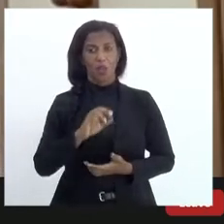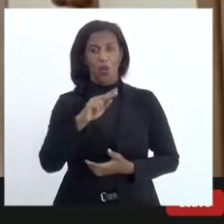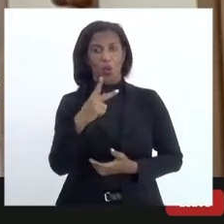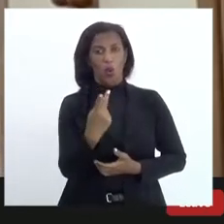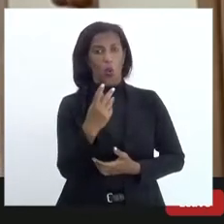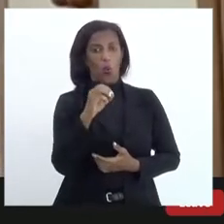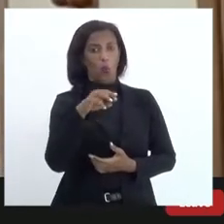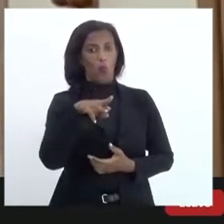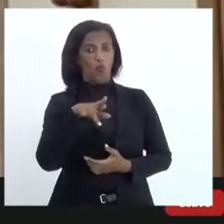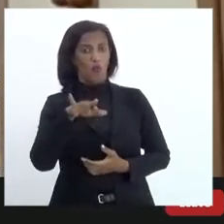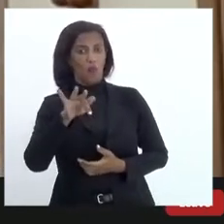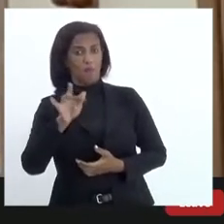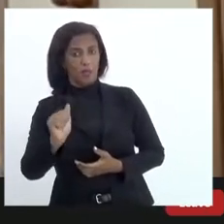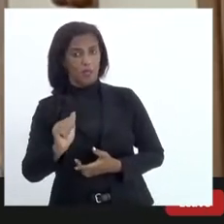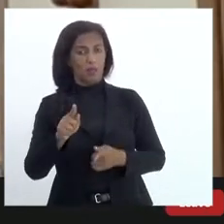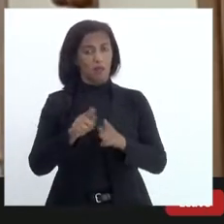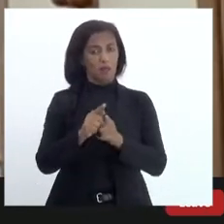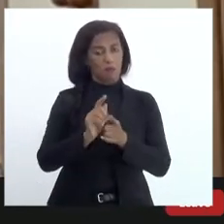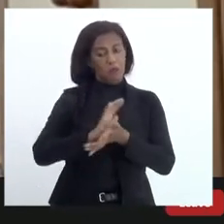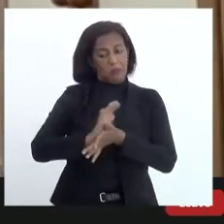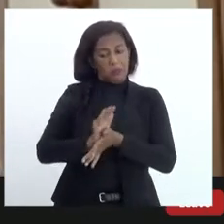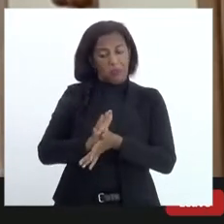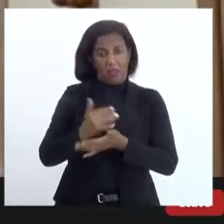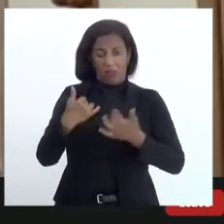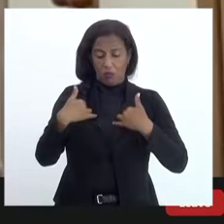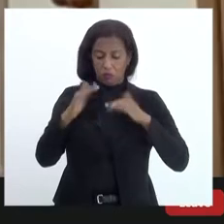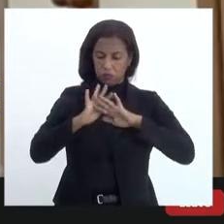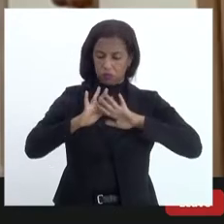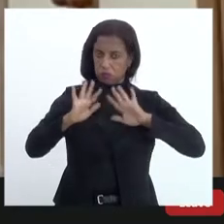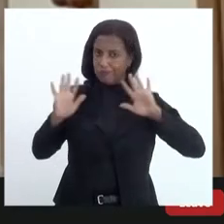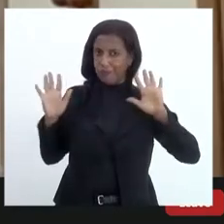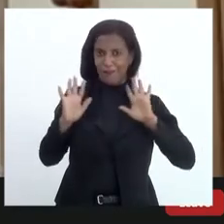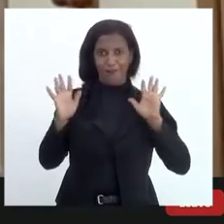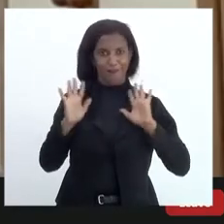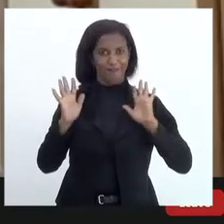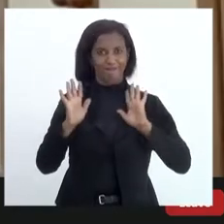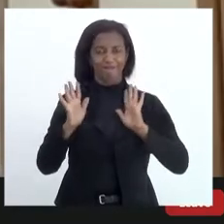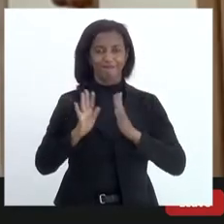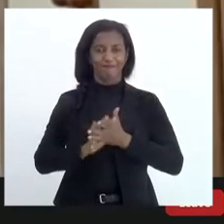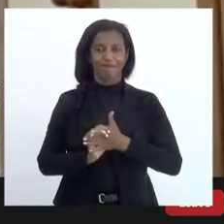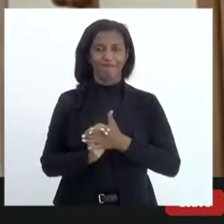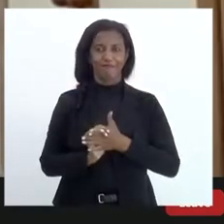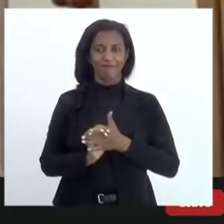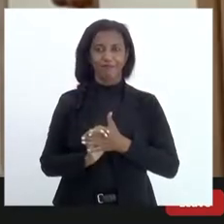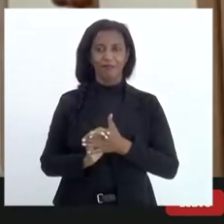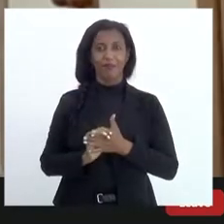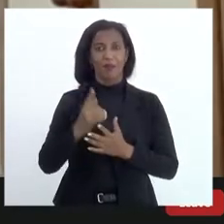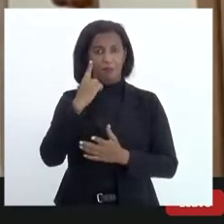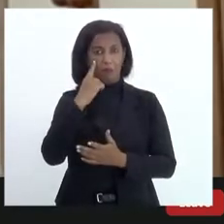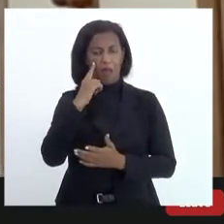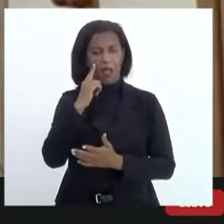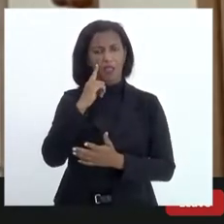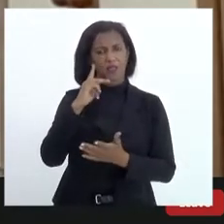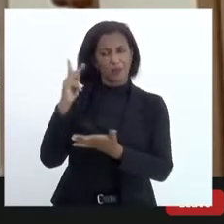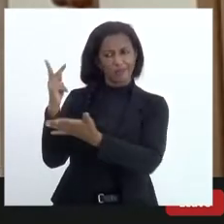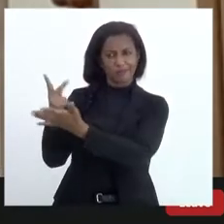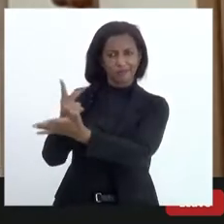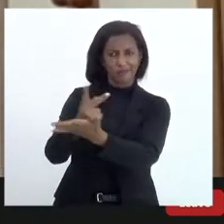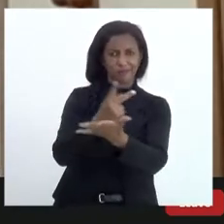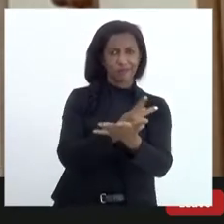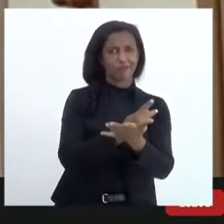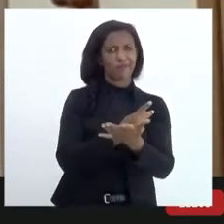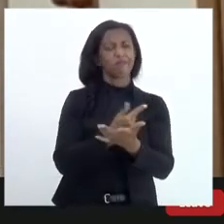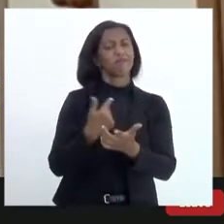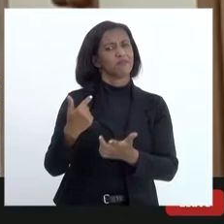homofobia e racismo, né? Eu não vou aqui repristinar, mas são fatos conhecidos e notórios aí. As